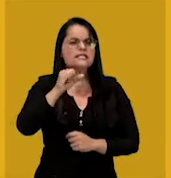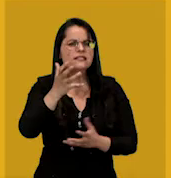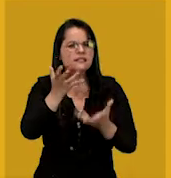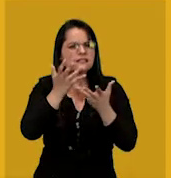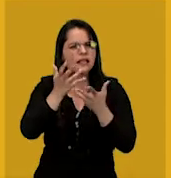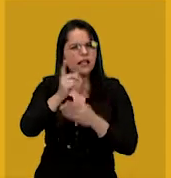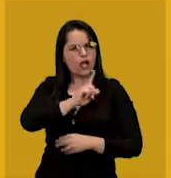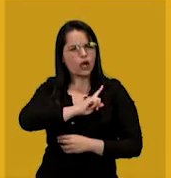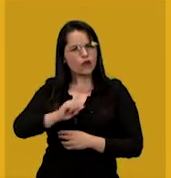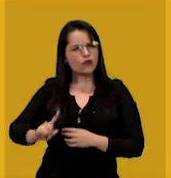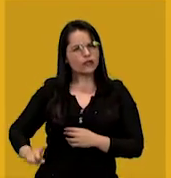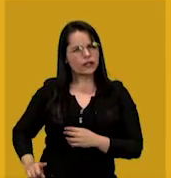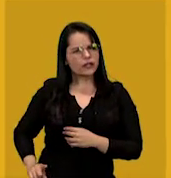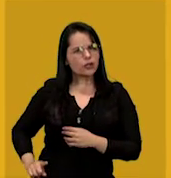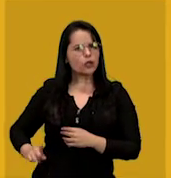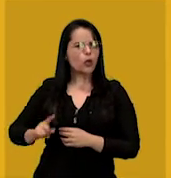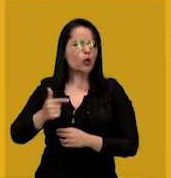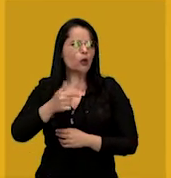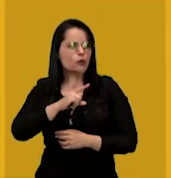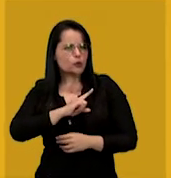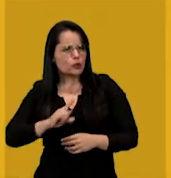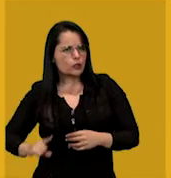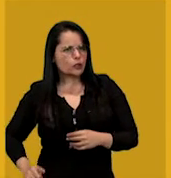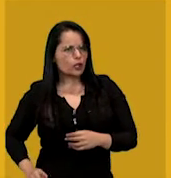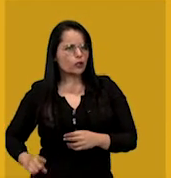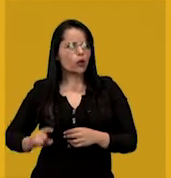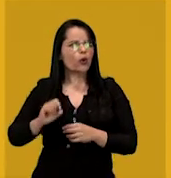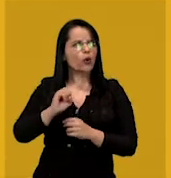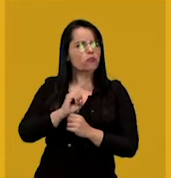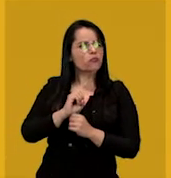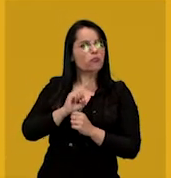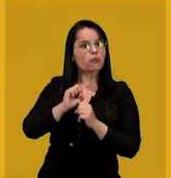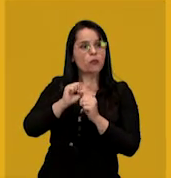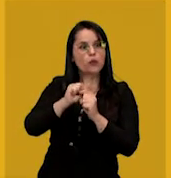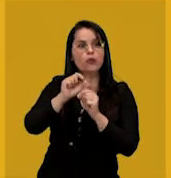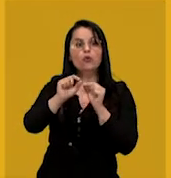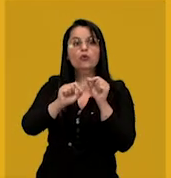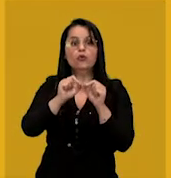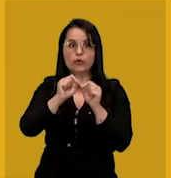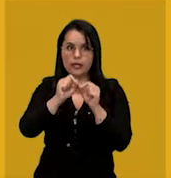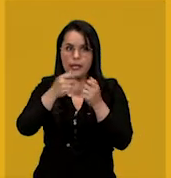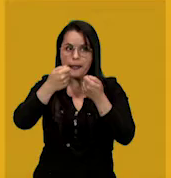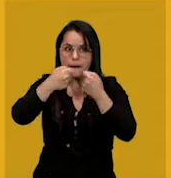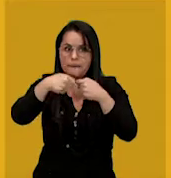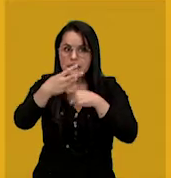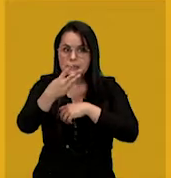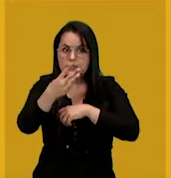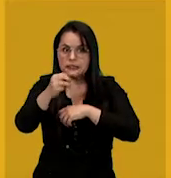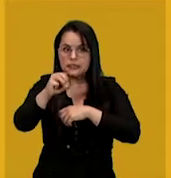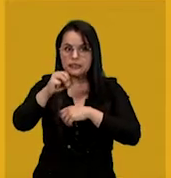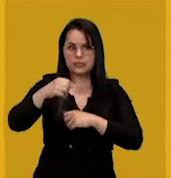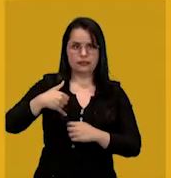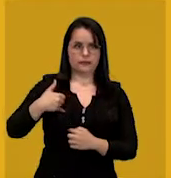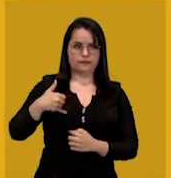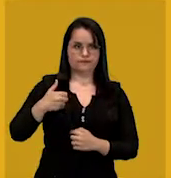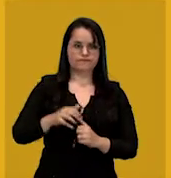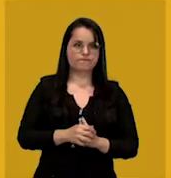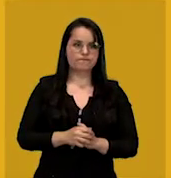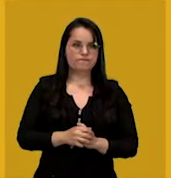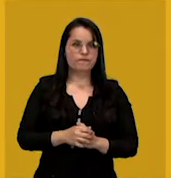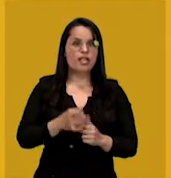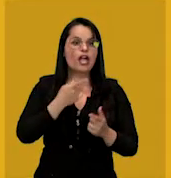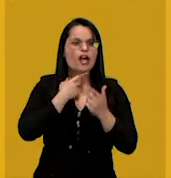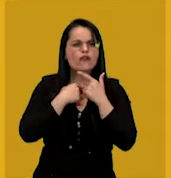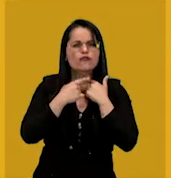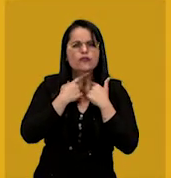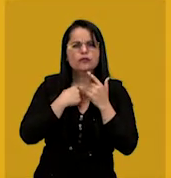candidatar a governador, vice-governador do estado ou distrito federal, você tem que ter no mínimo 30 anos. Se você deseja